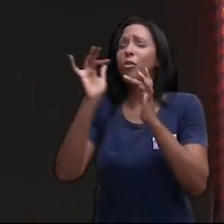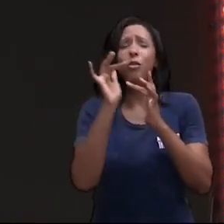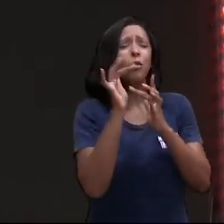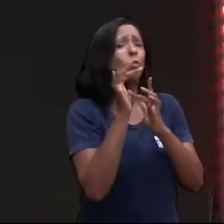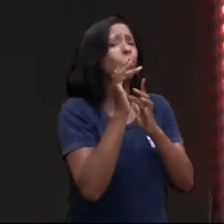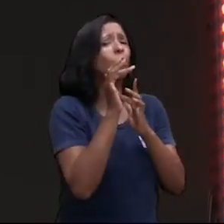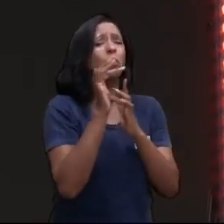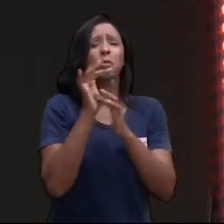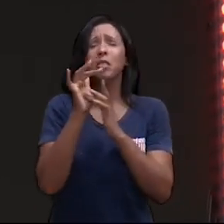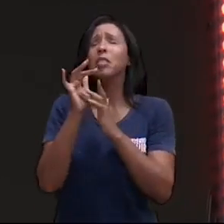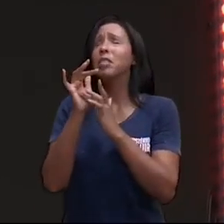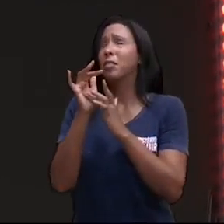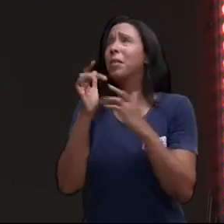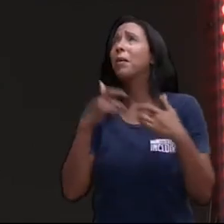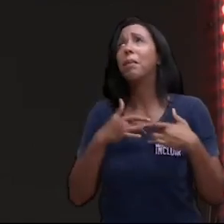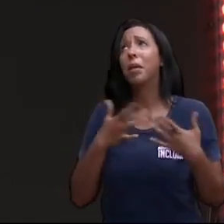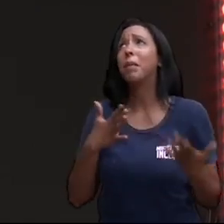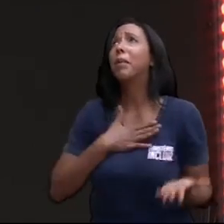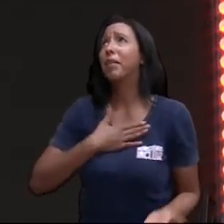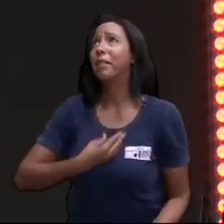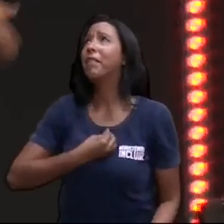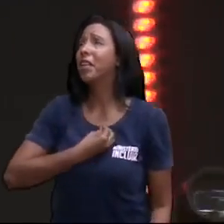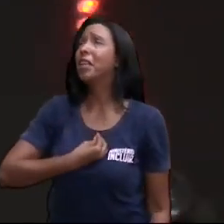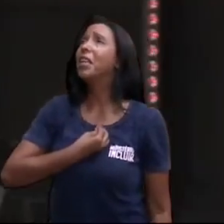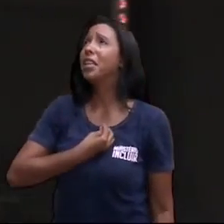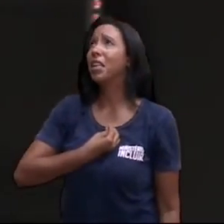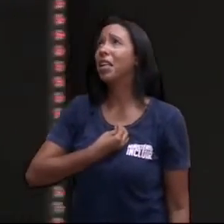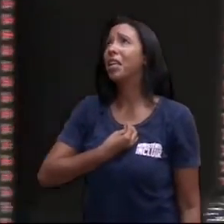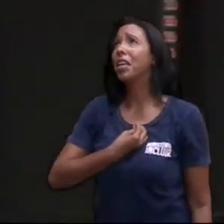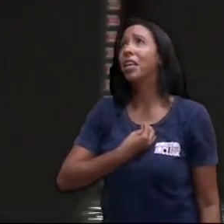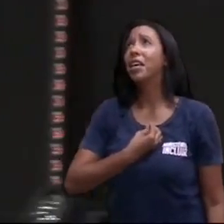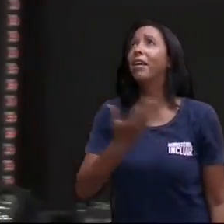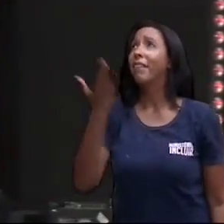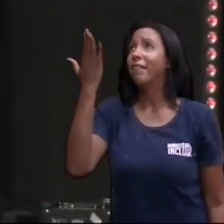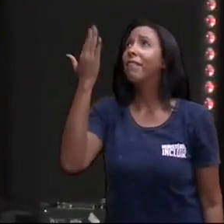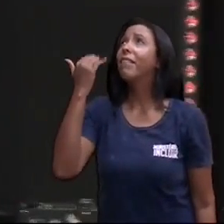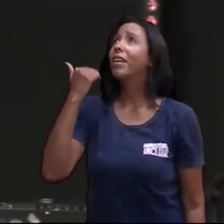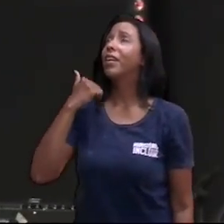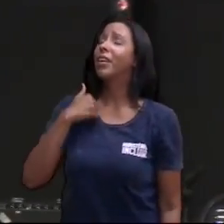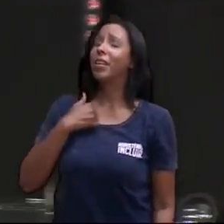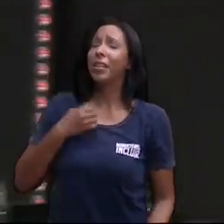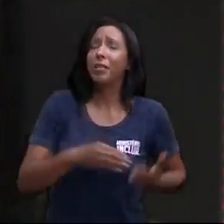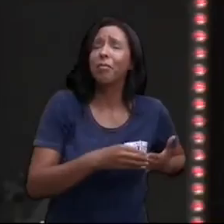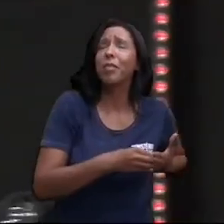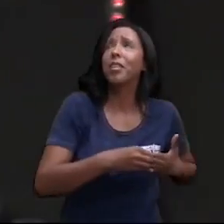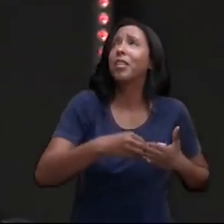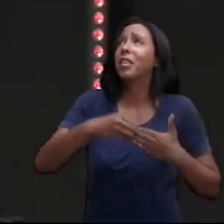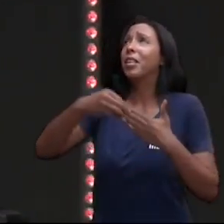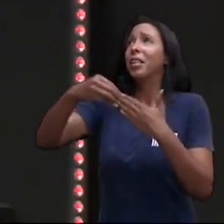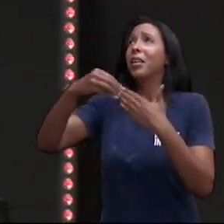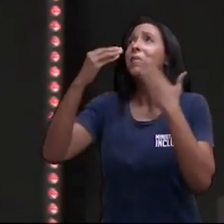tem compaixão de mim vem me direção me